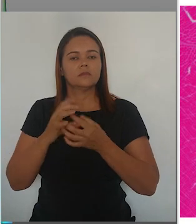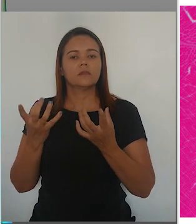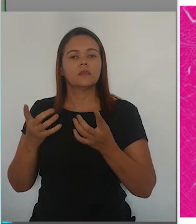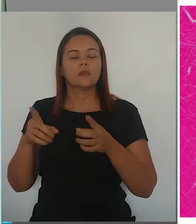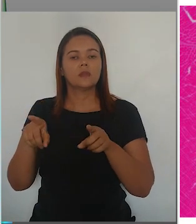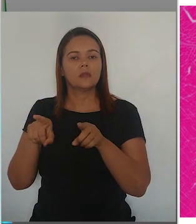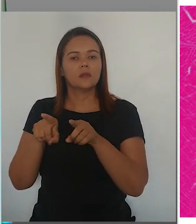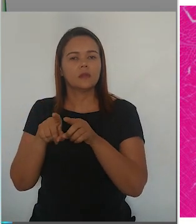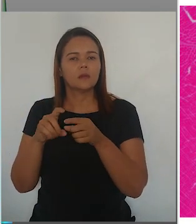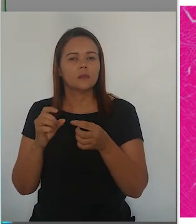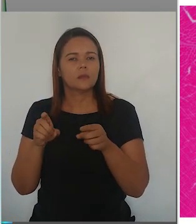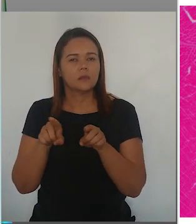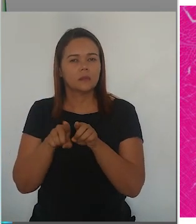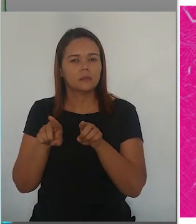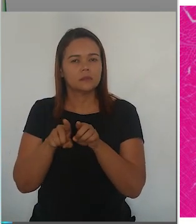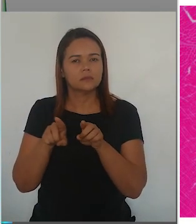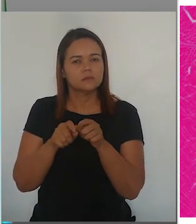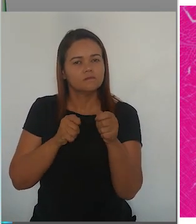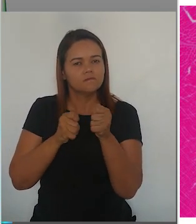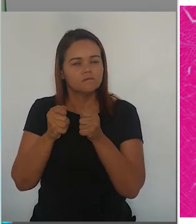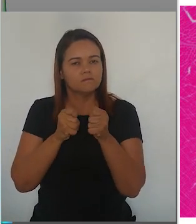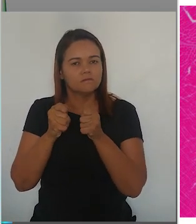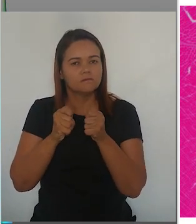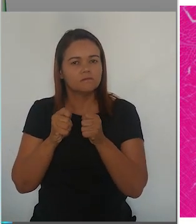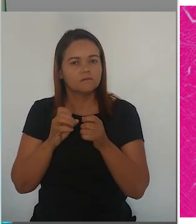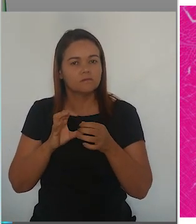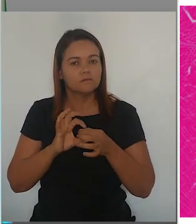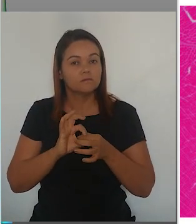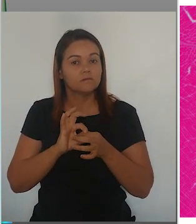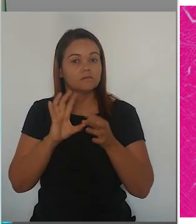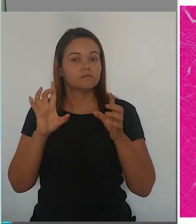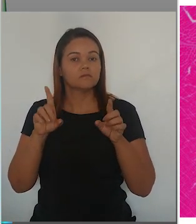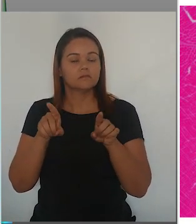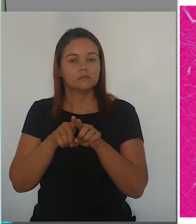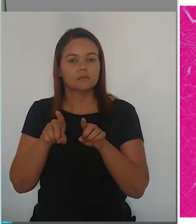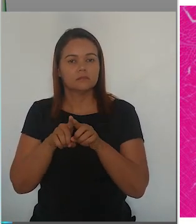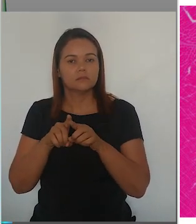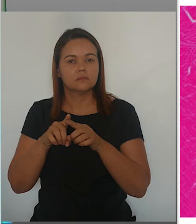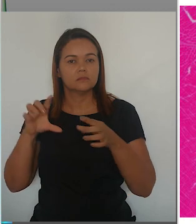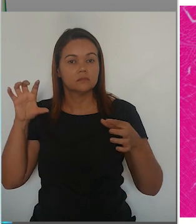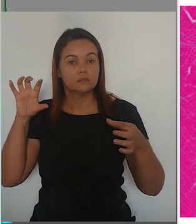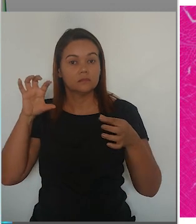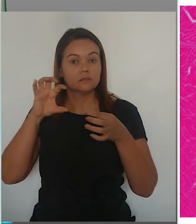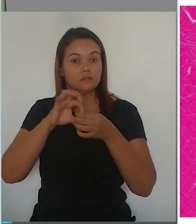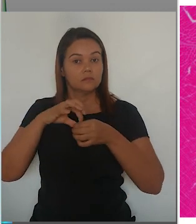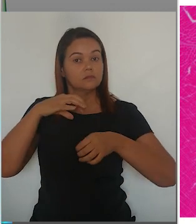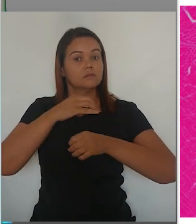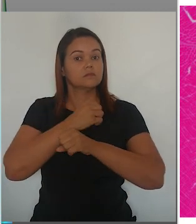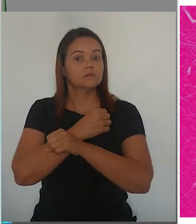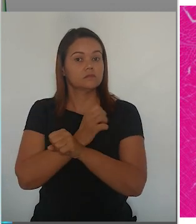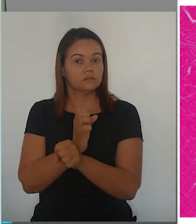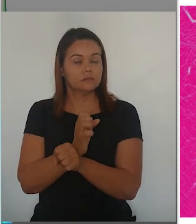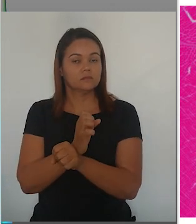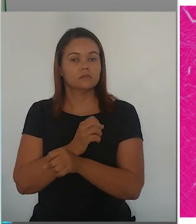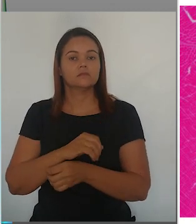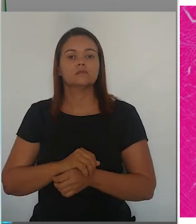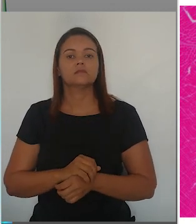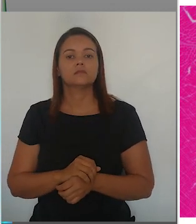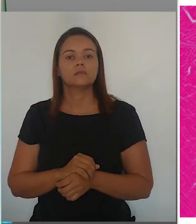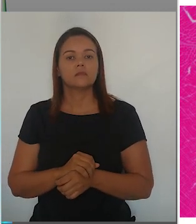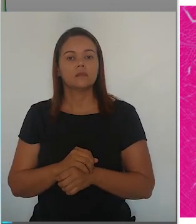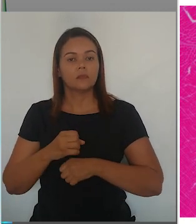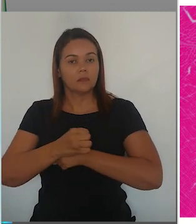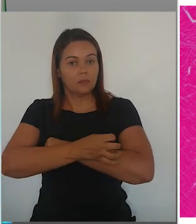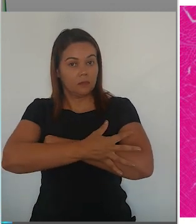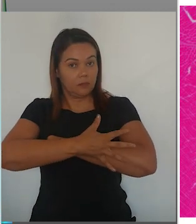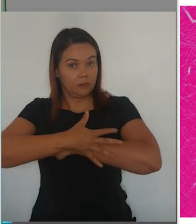é voluntário e, na maioria dos casos, se associará ao esqueleto. A